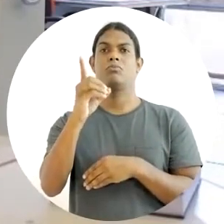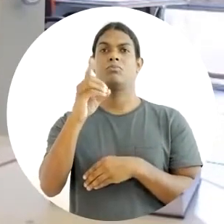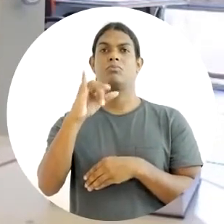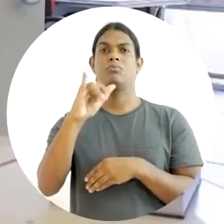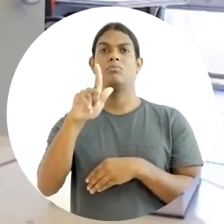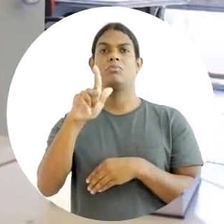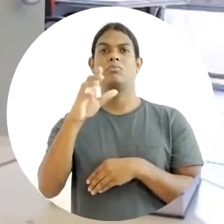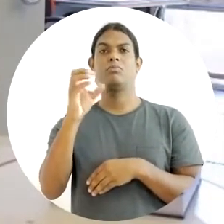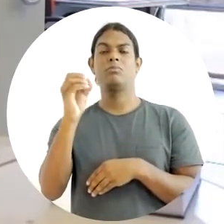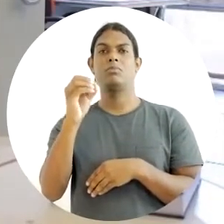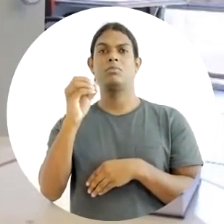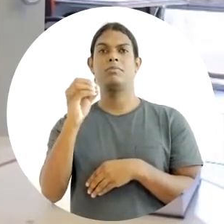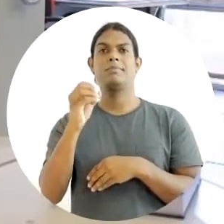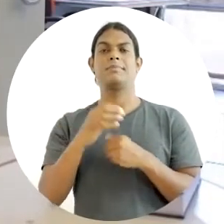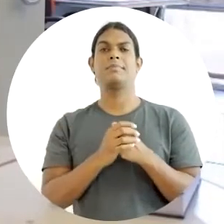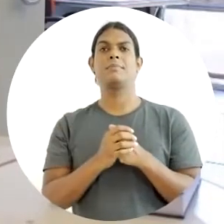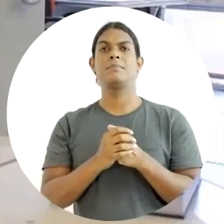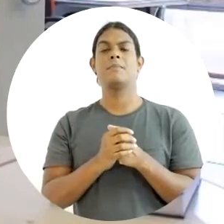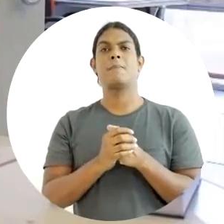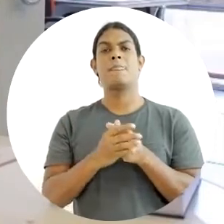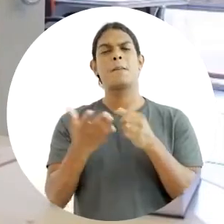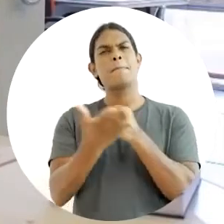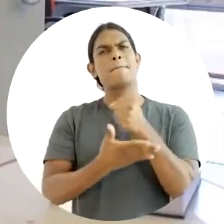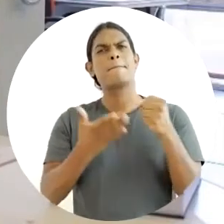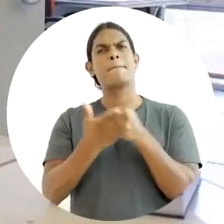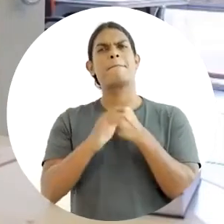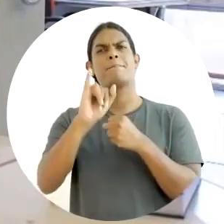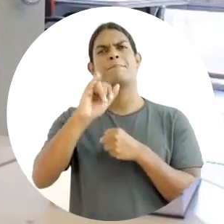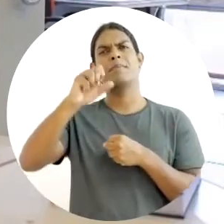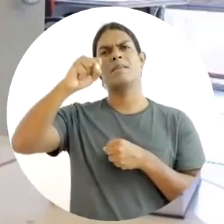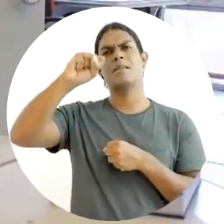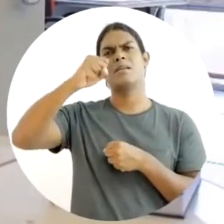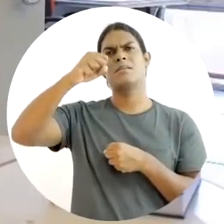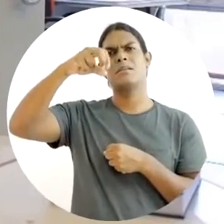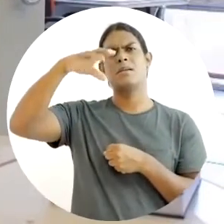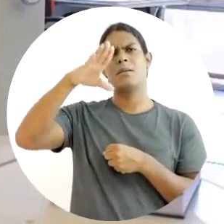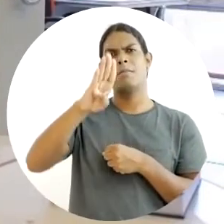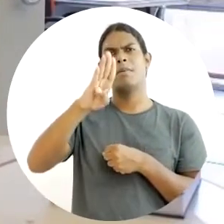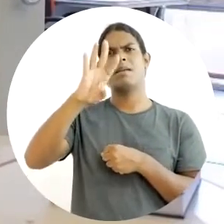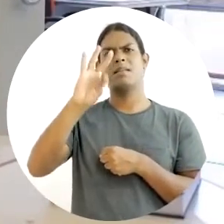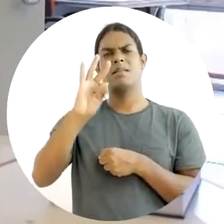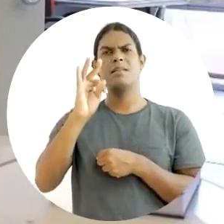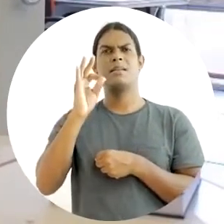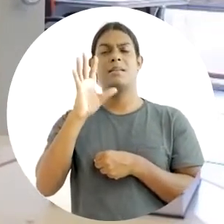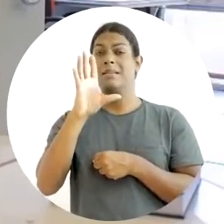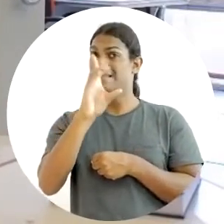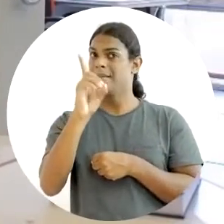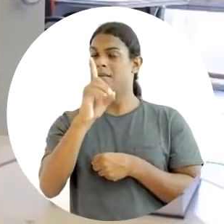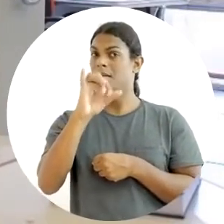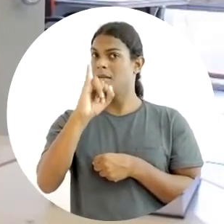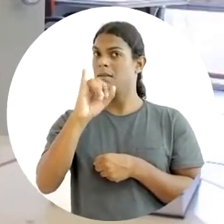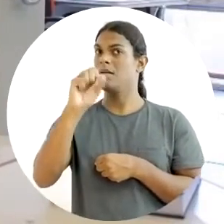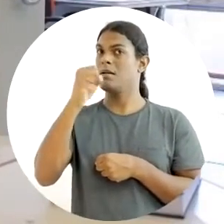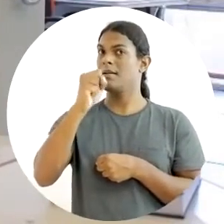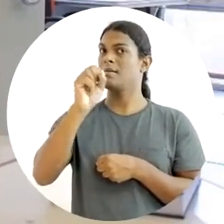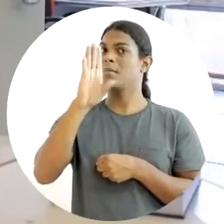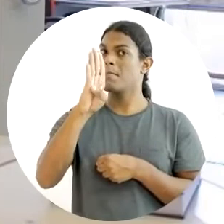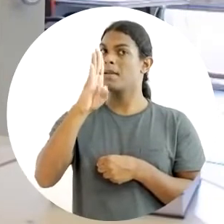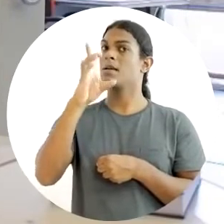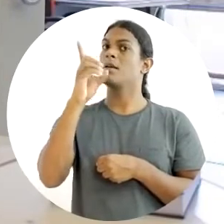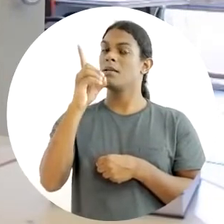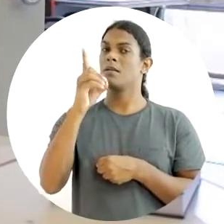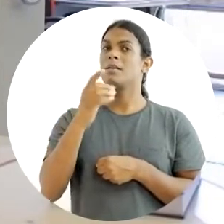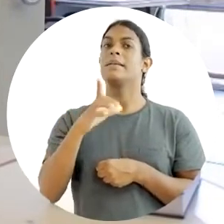e se baseiam nas ISBDs que estão no caderno de vocês, que é separada por 8 áreas de